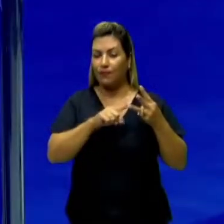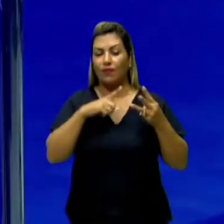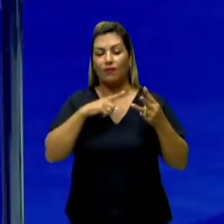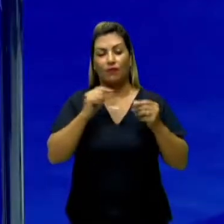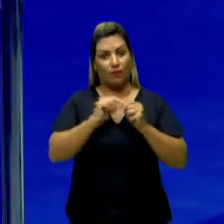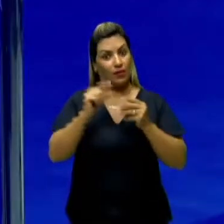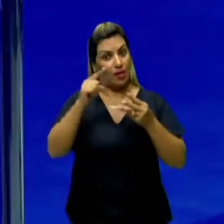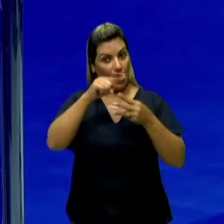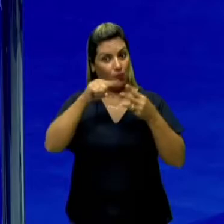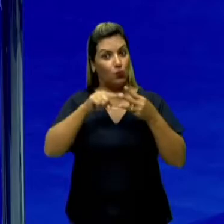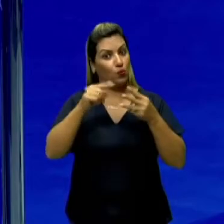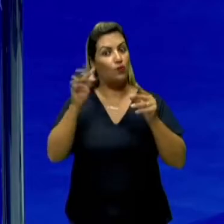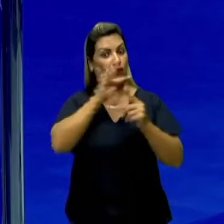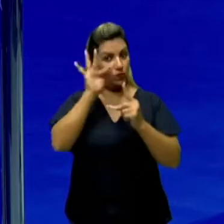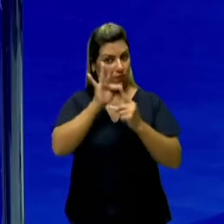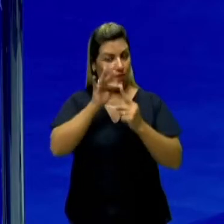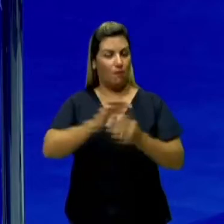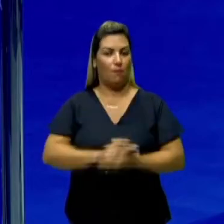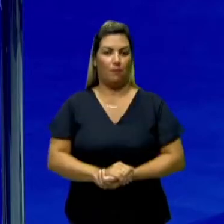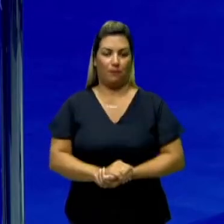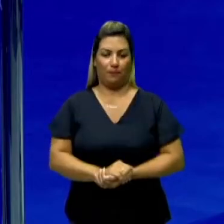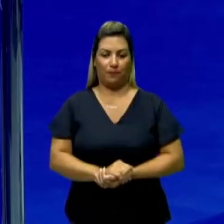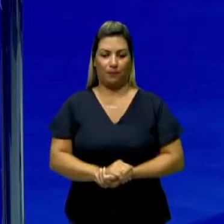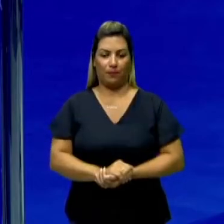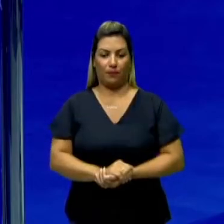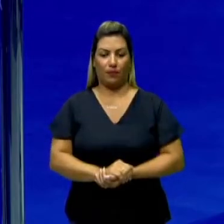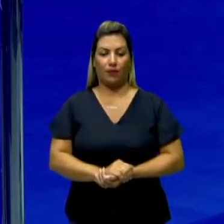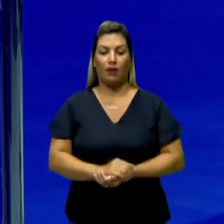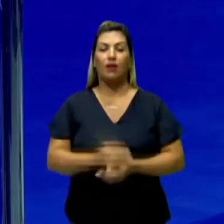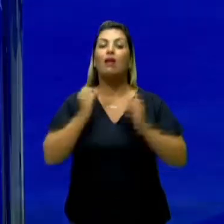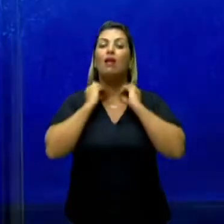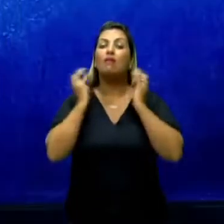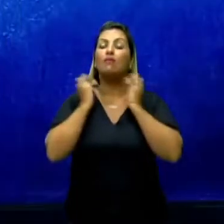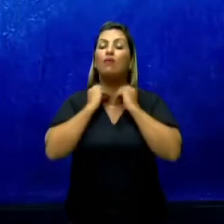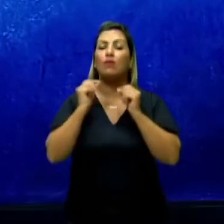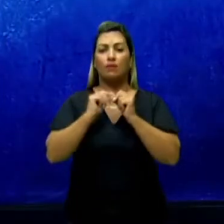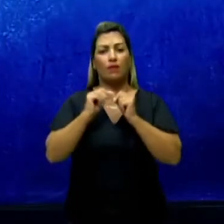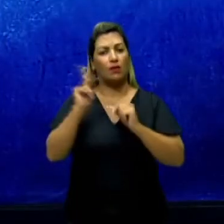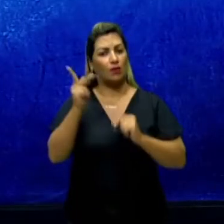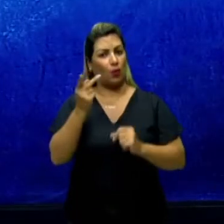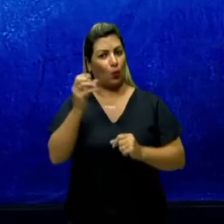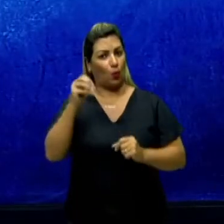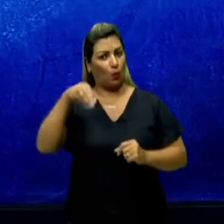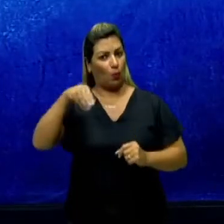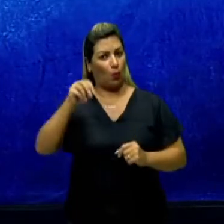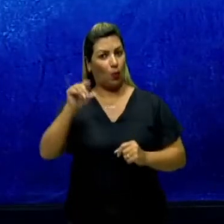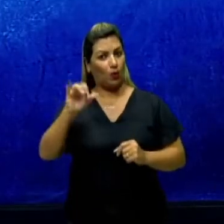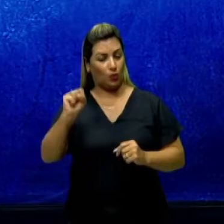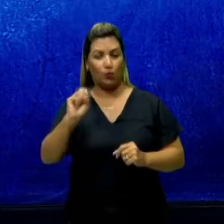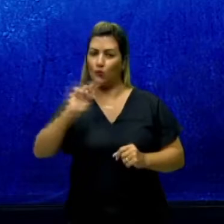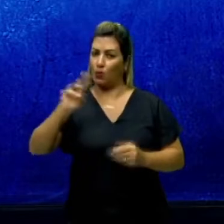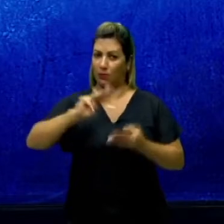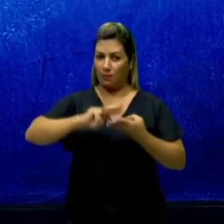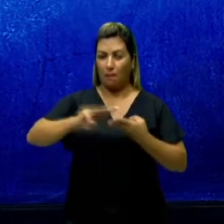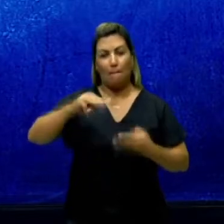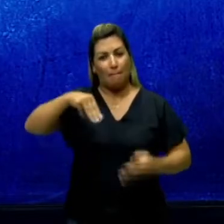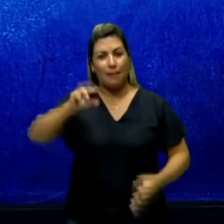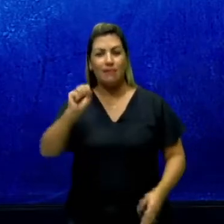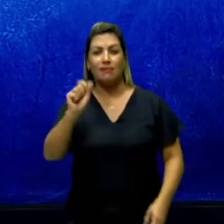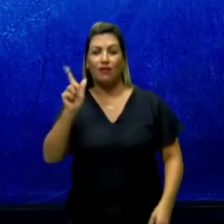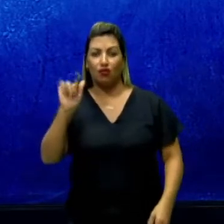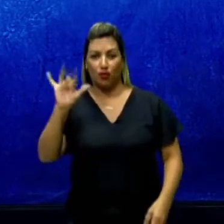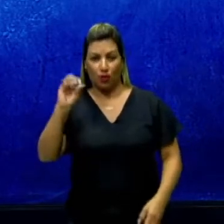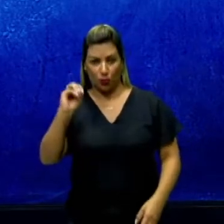as duas funções. E as nossas glândulas endócrinas produzem hormônios que chamamos de mensageiros